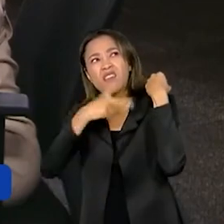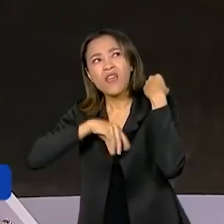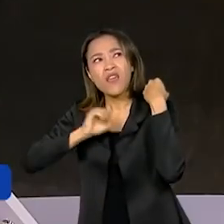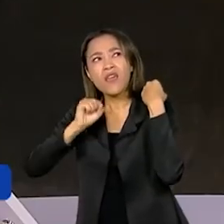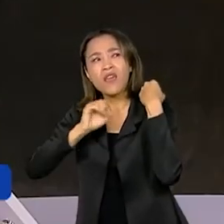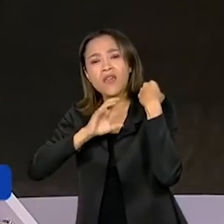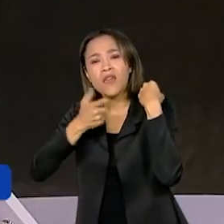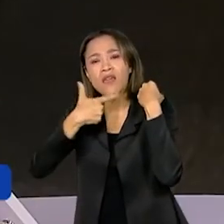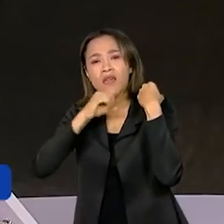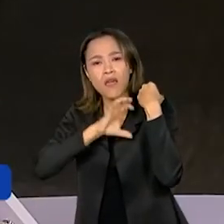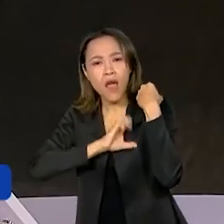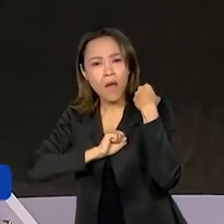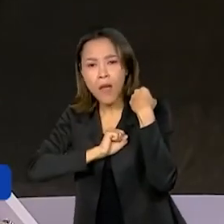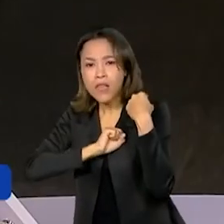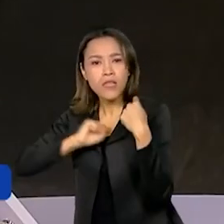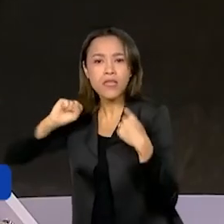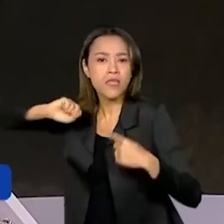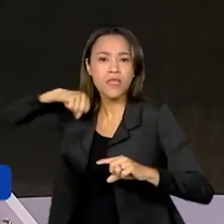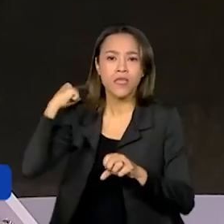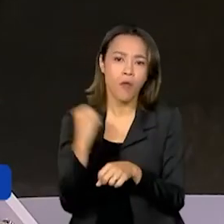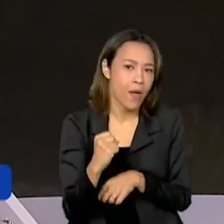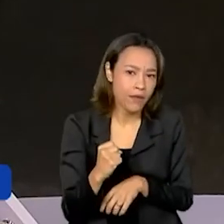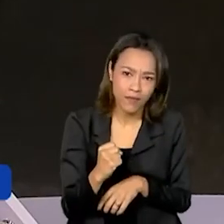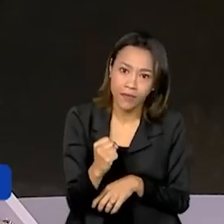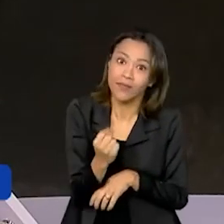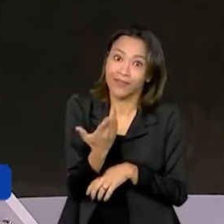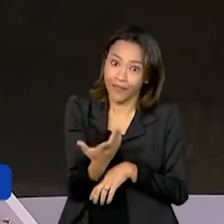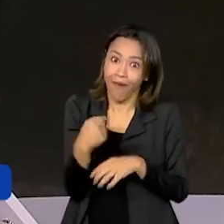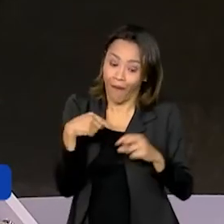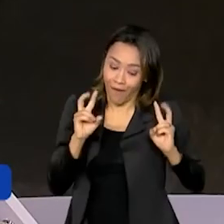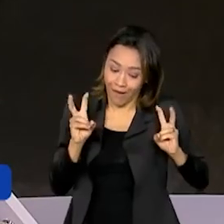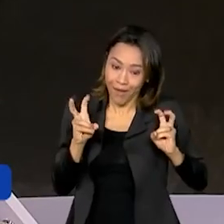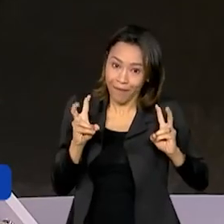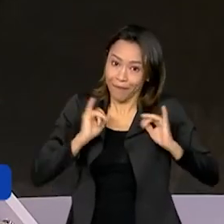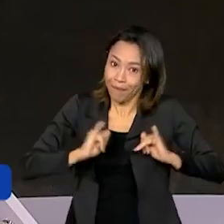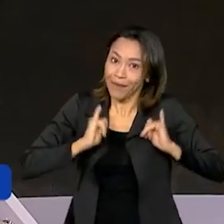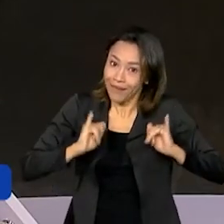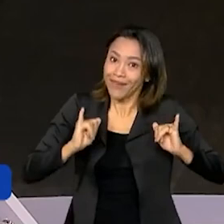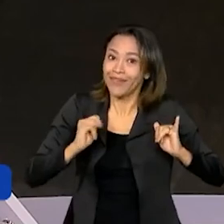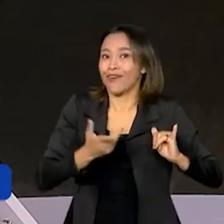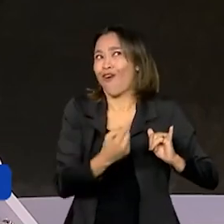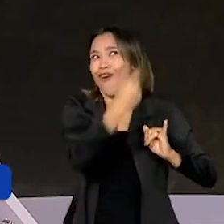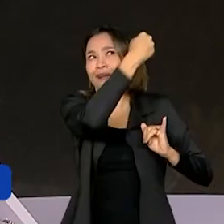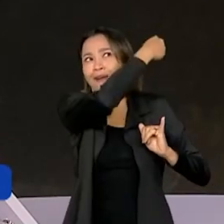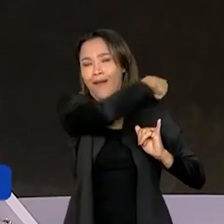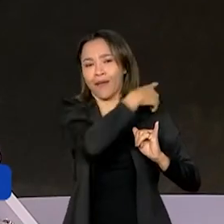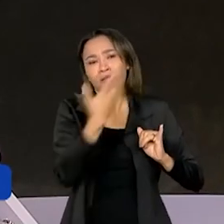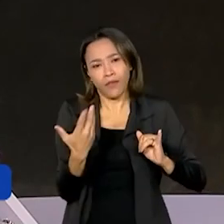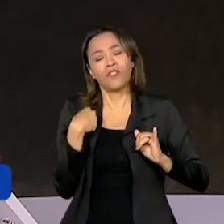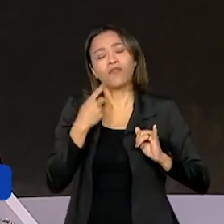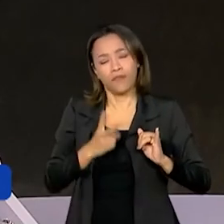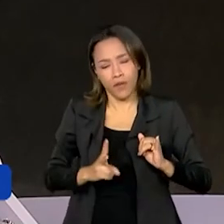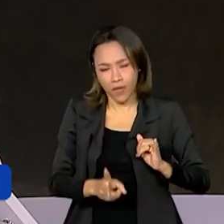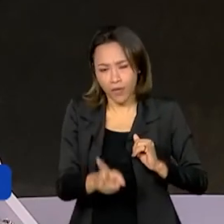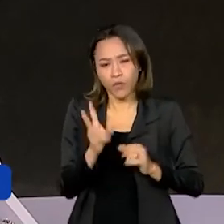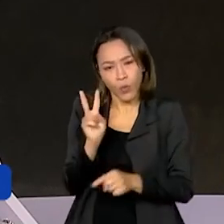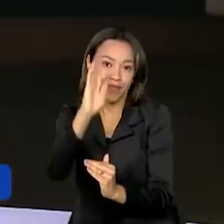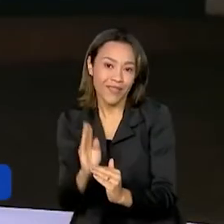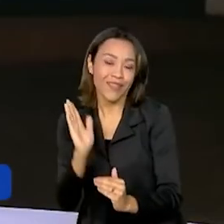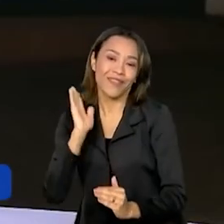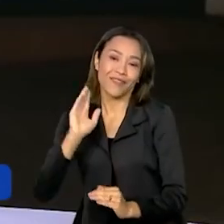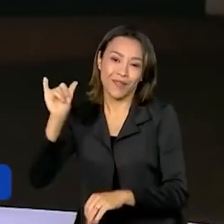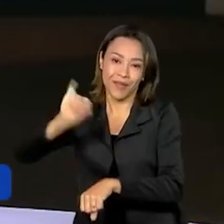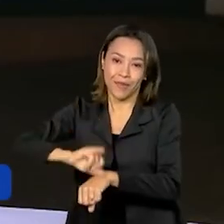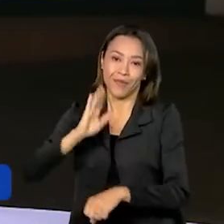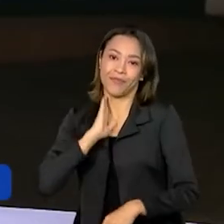muito importante trazer isso e nós não deixaríamos, Guilherme, de cuidar de Belo Horizonte com muito cuidado.